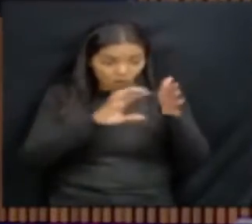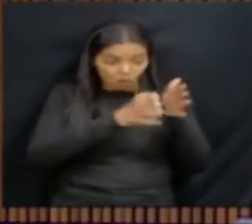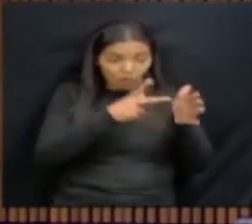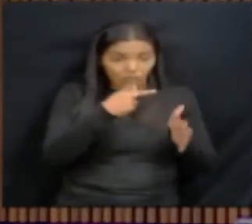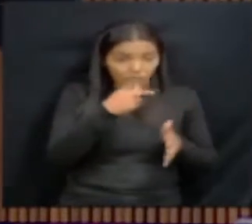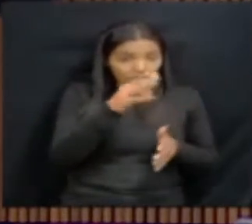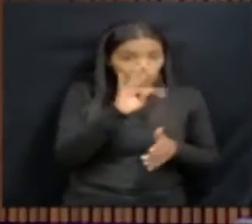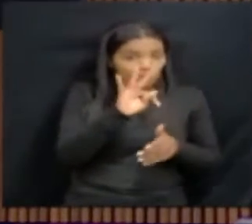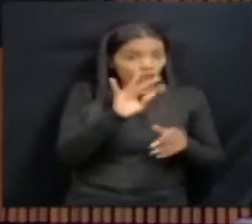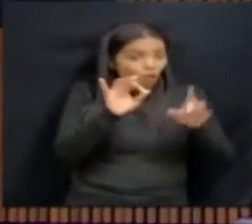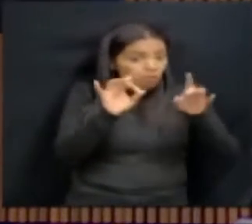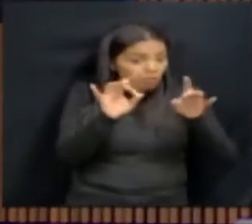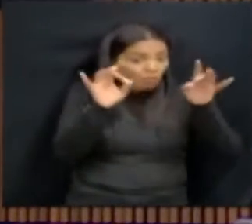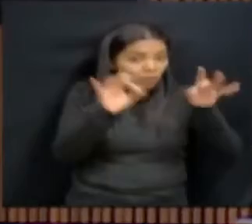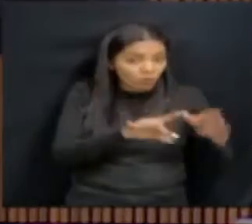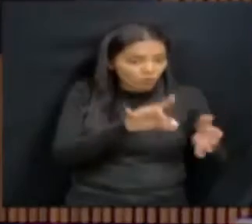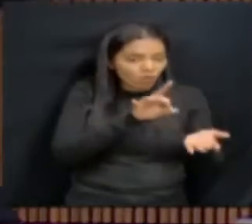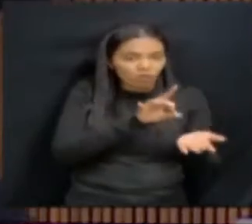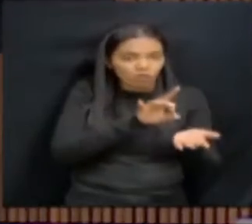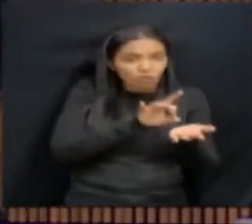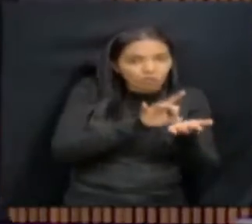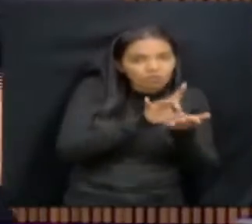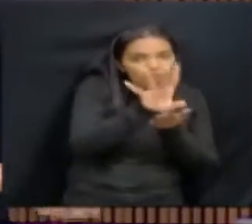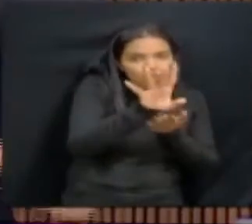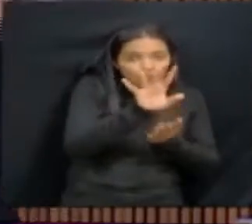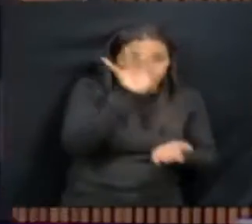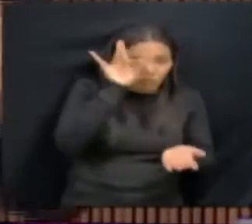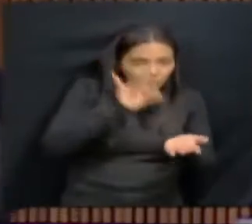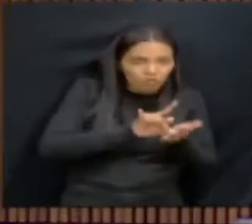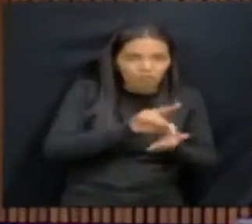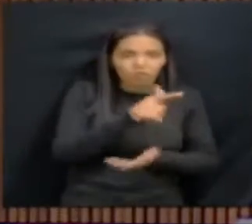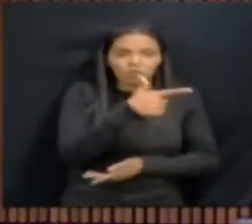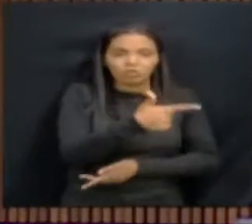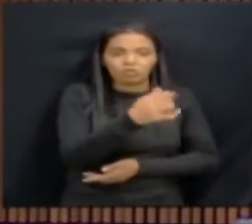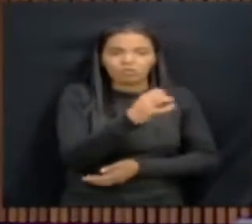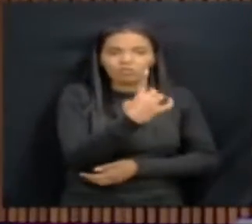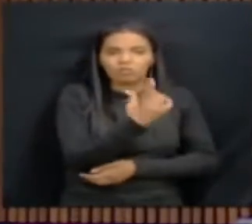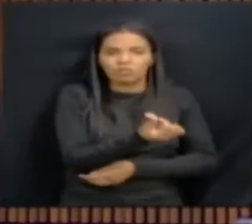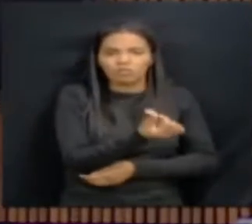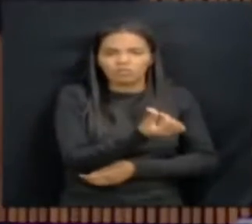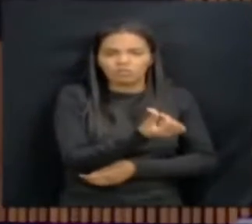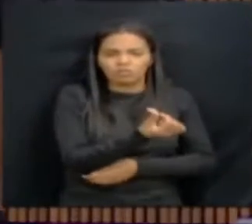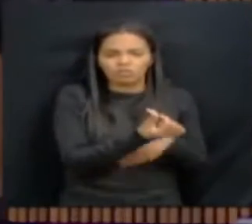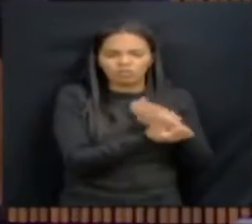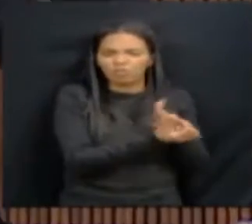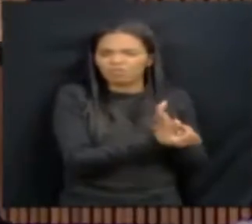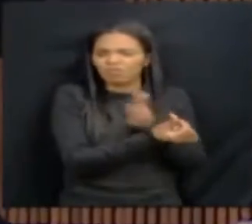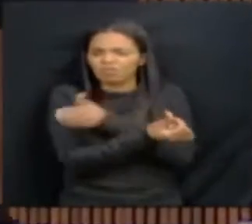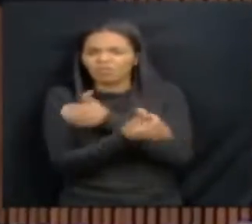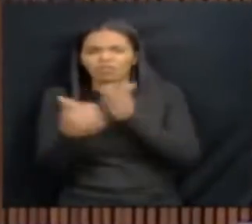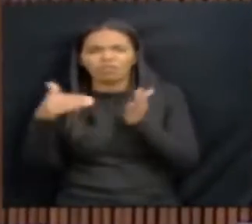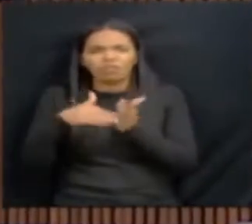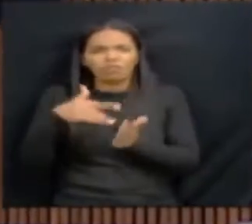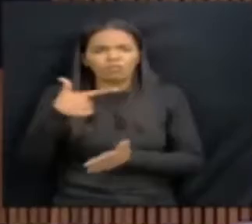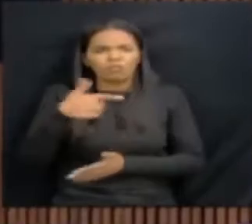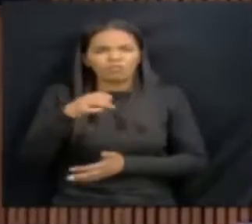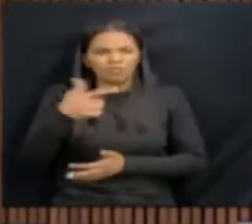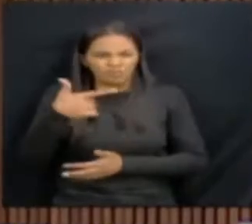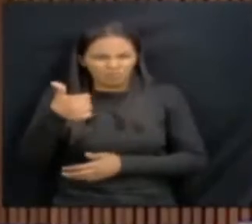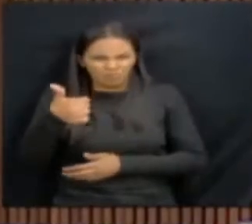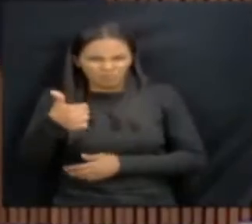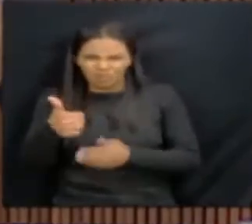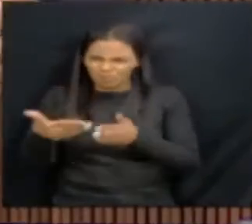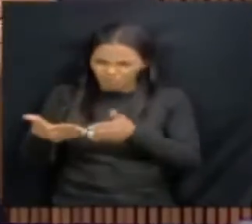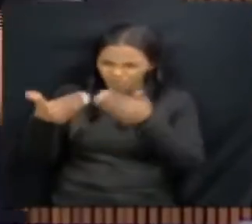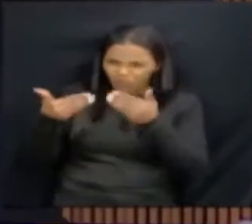Ou melhor, foi tirado sob um pretexto de impeachment em 2016. Será que dá para fazer o favor de